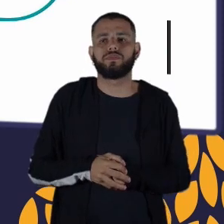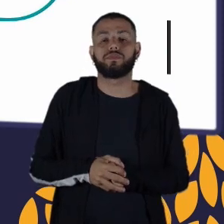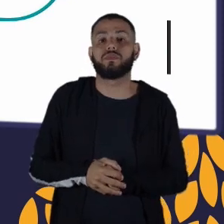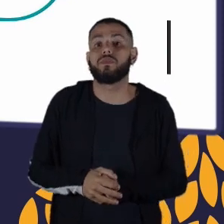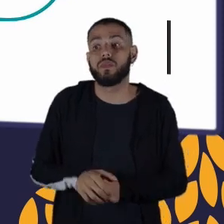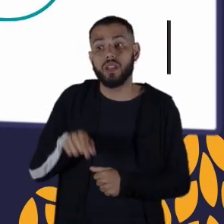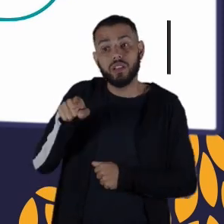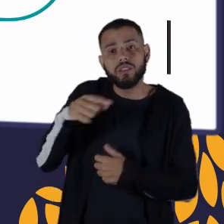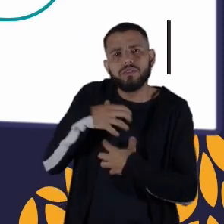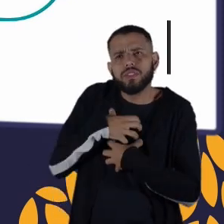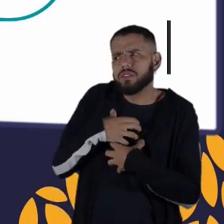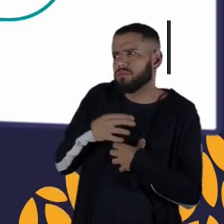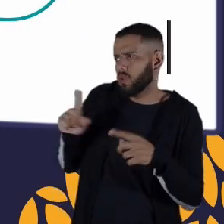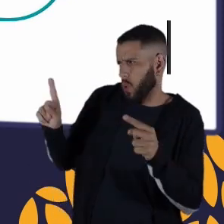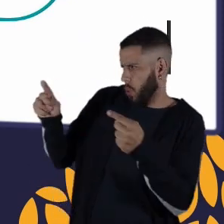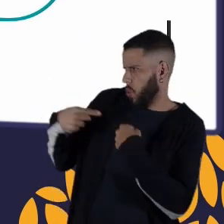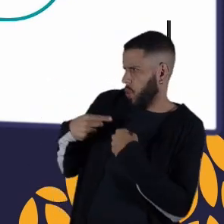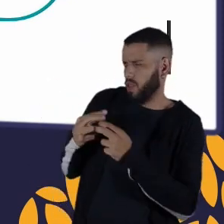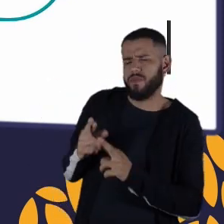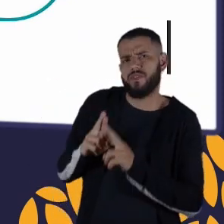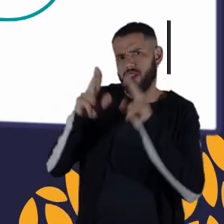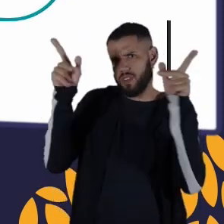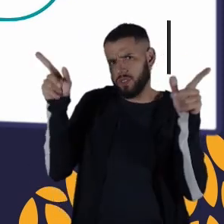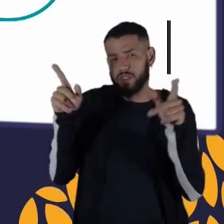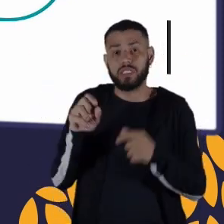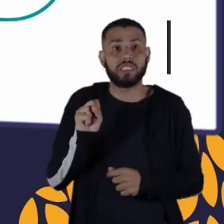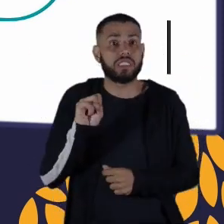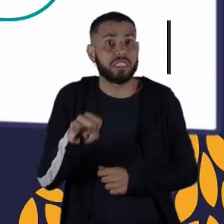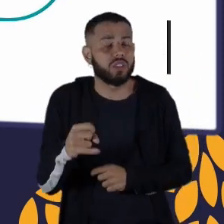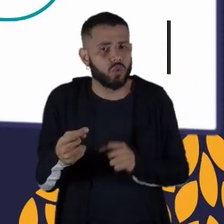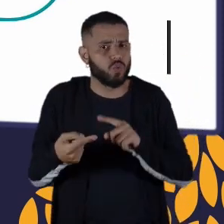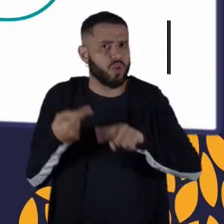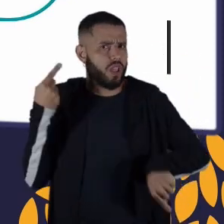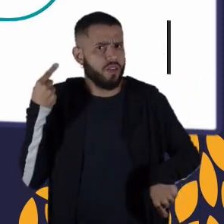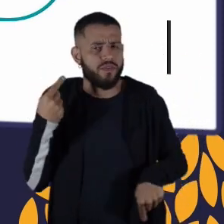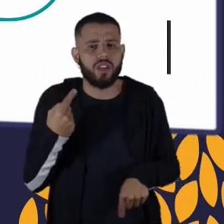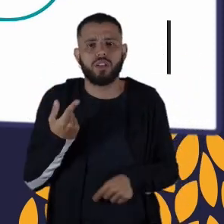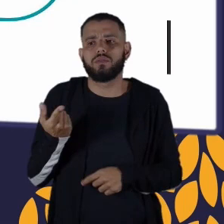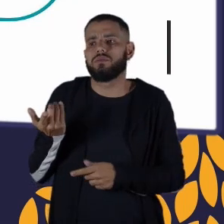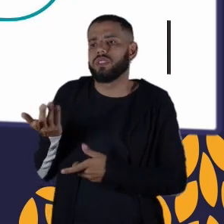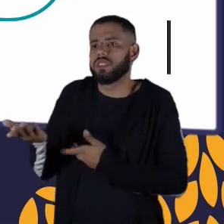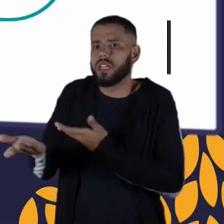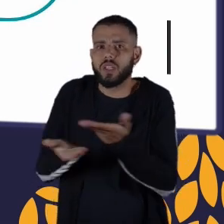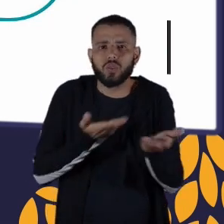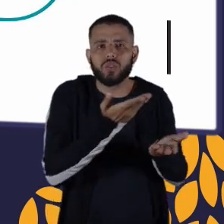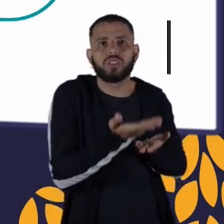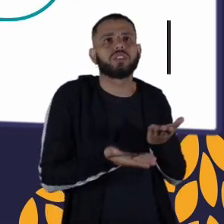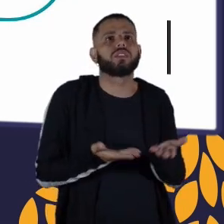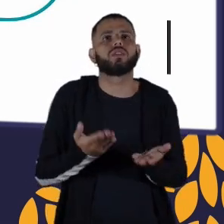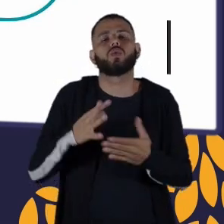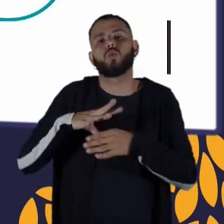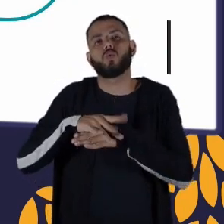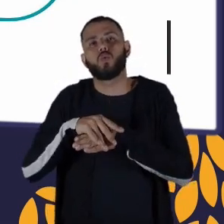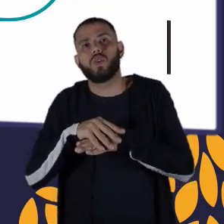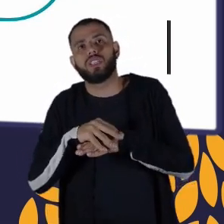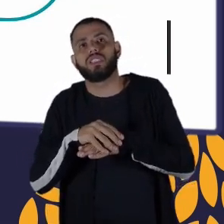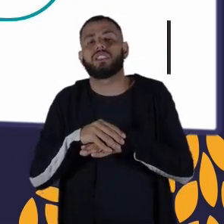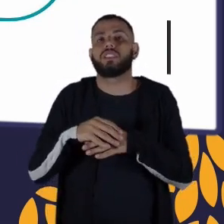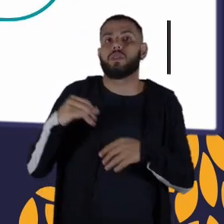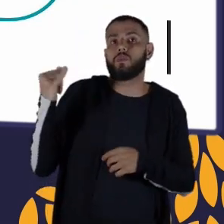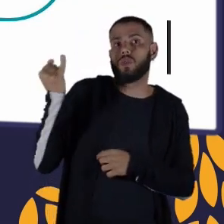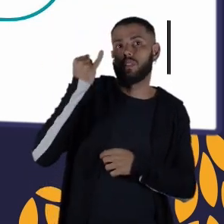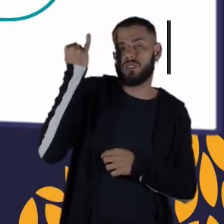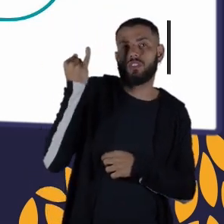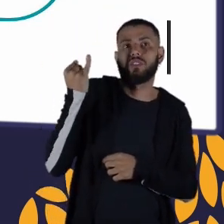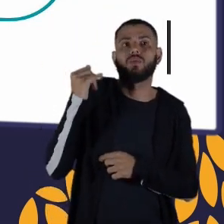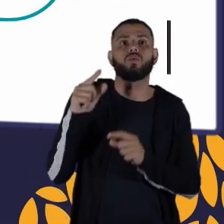de canabinoides, quando não tem a ver com interações ou doenças importantes de paciente